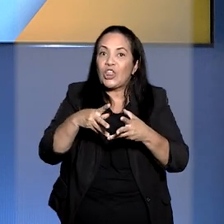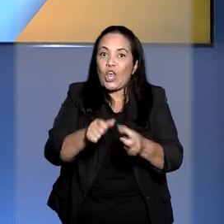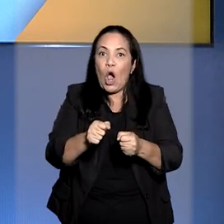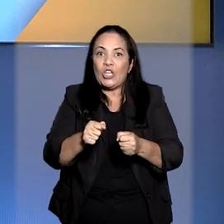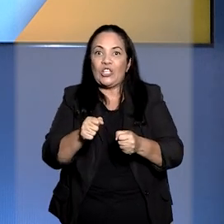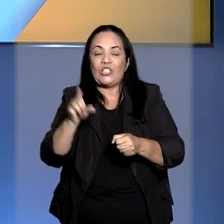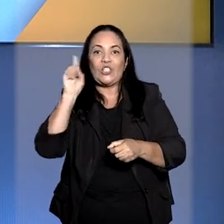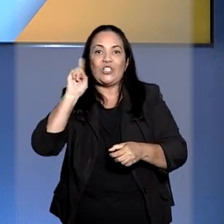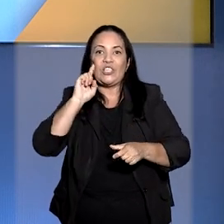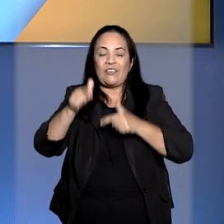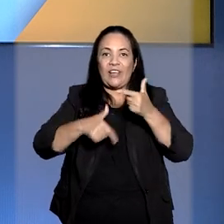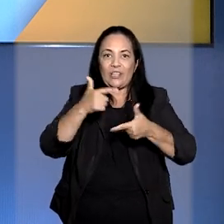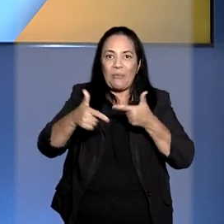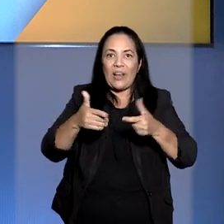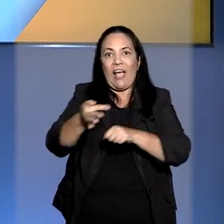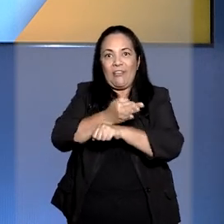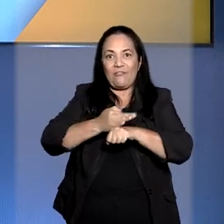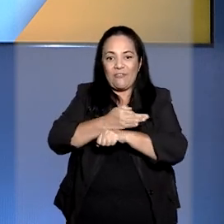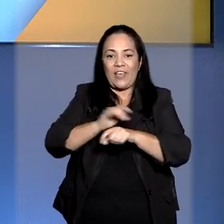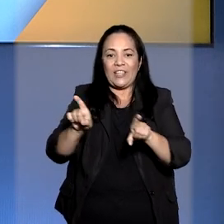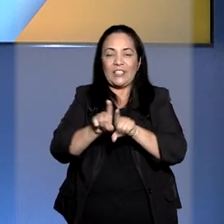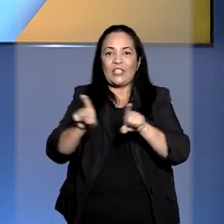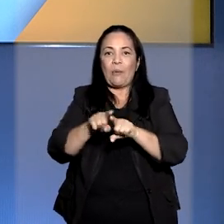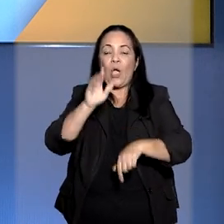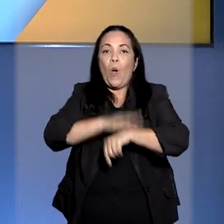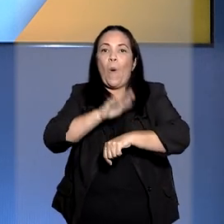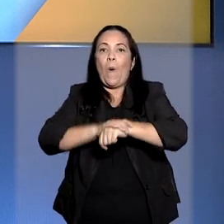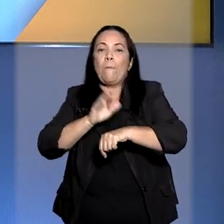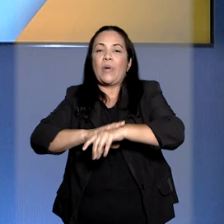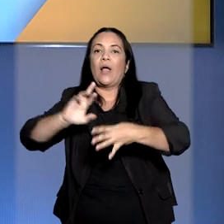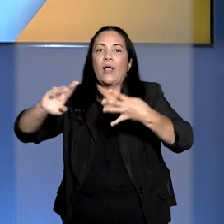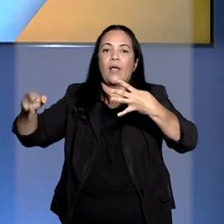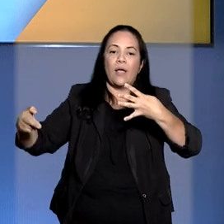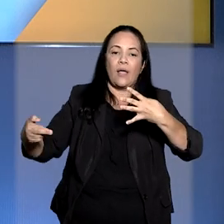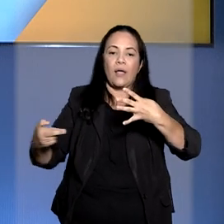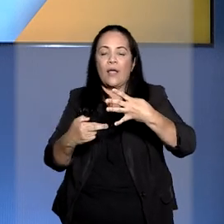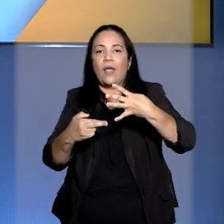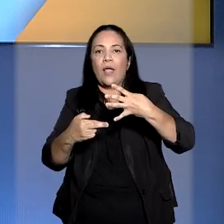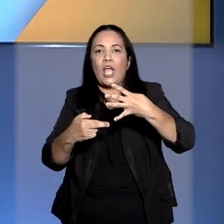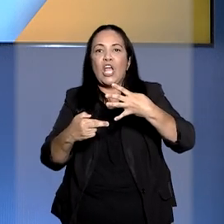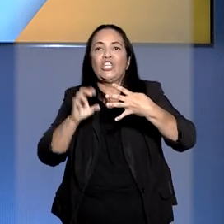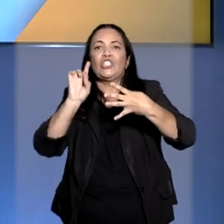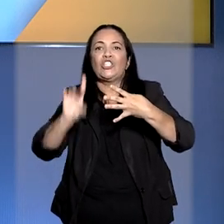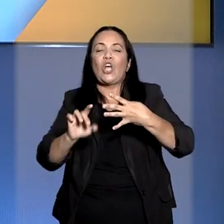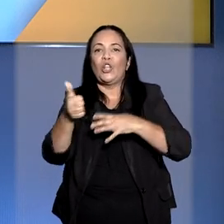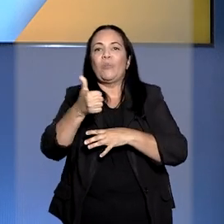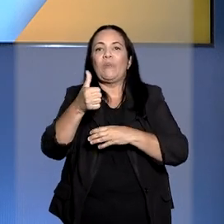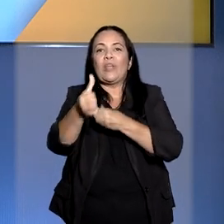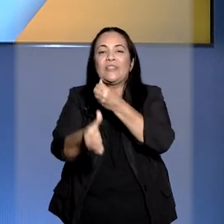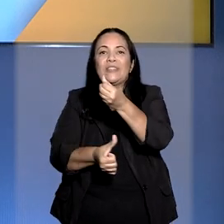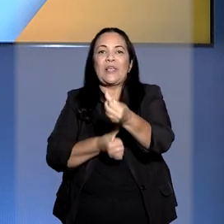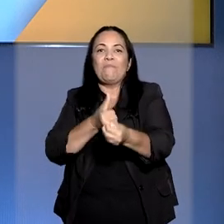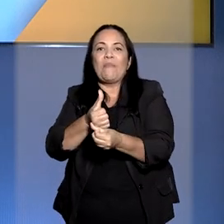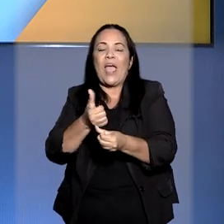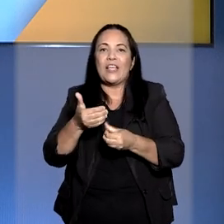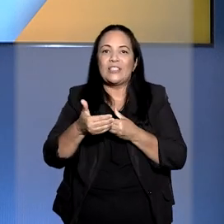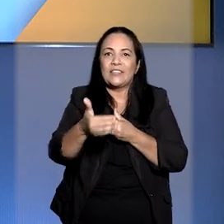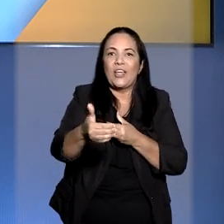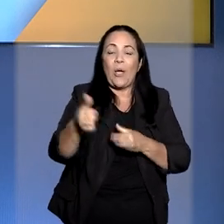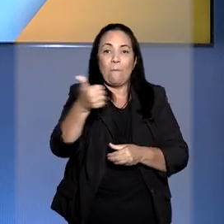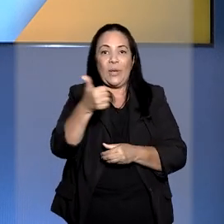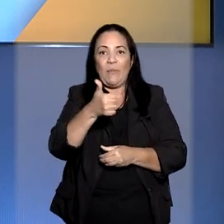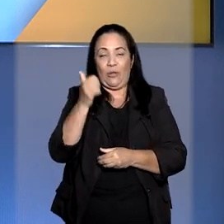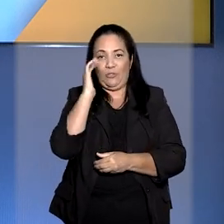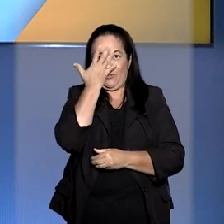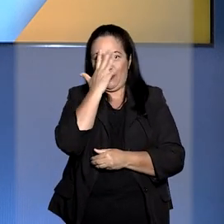úteis no recesso e nas férias os prazos recursais só voltaram a correr com o início do primeiro semestre forense